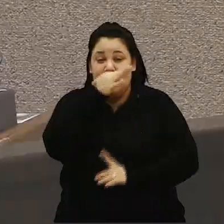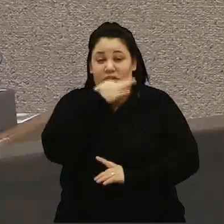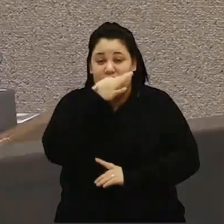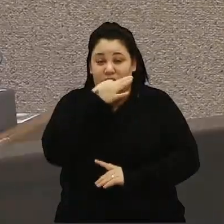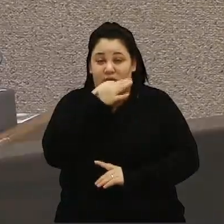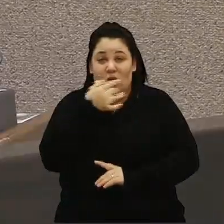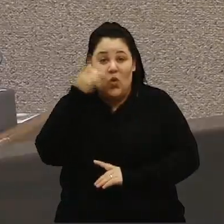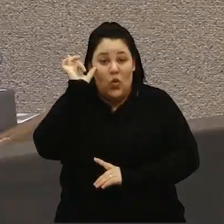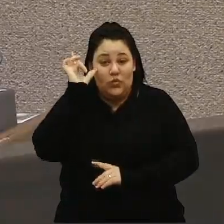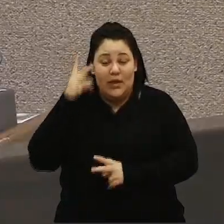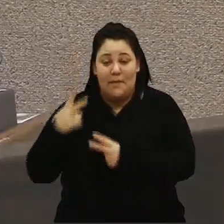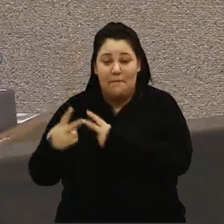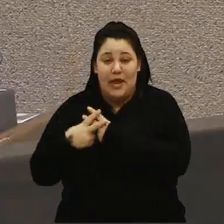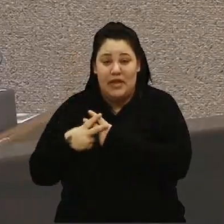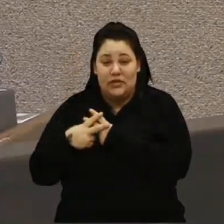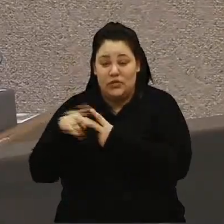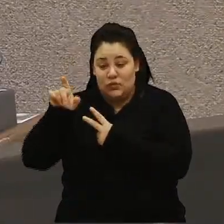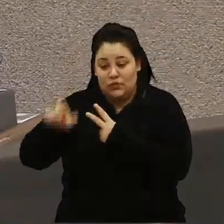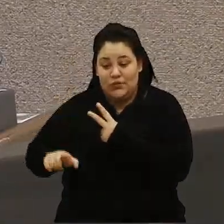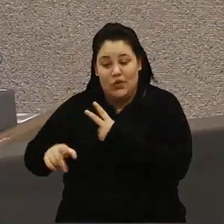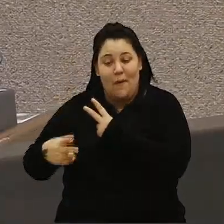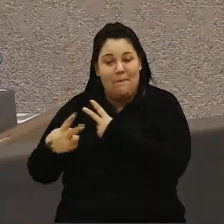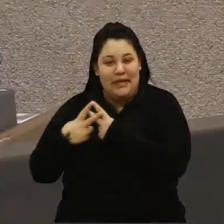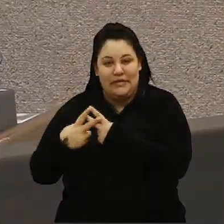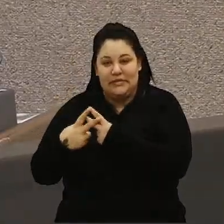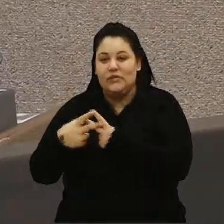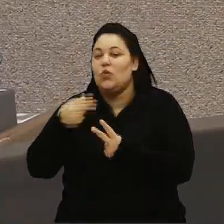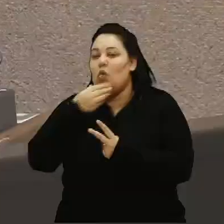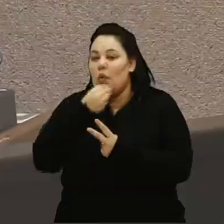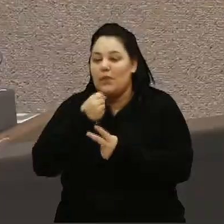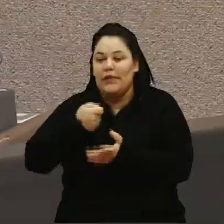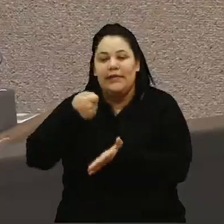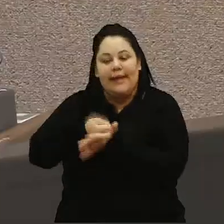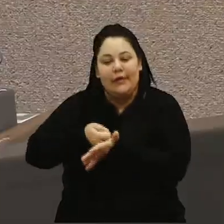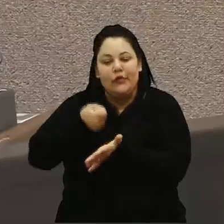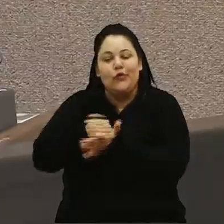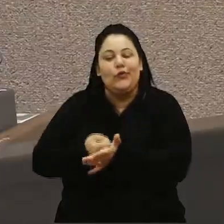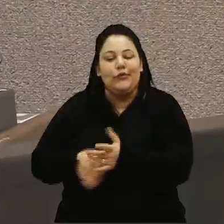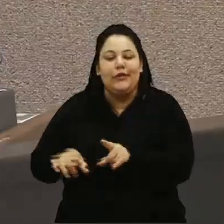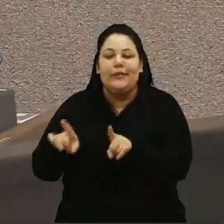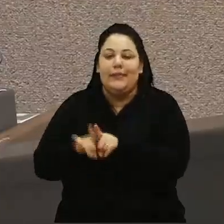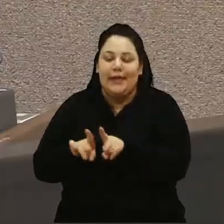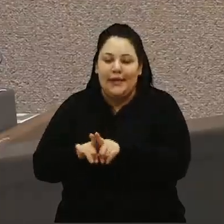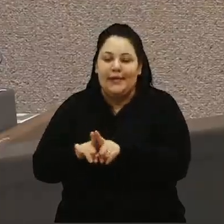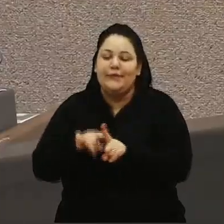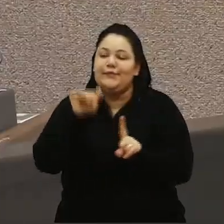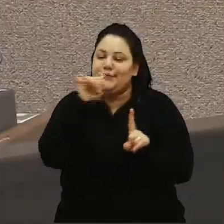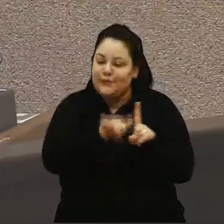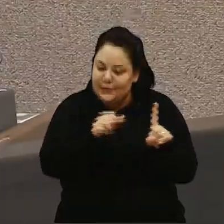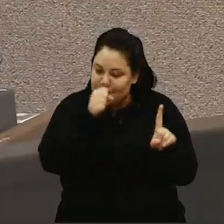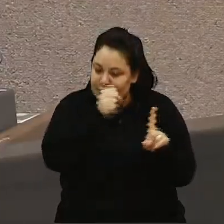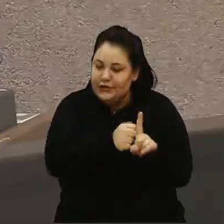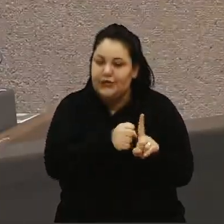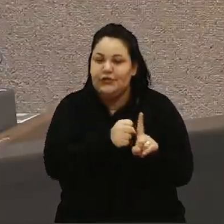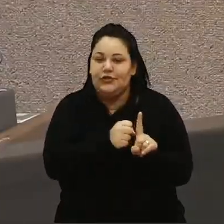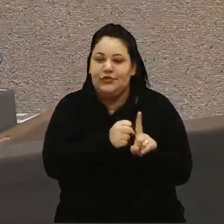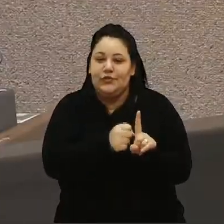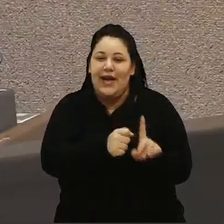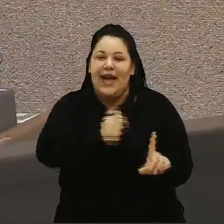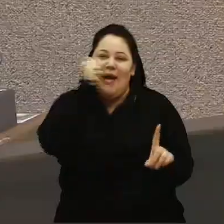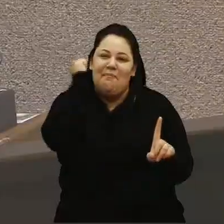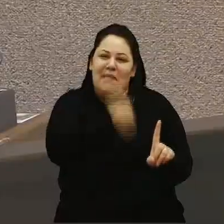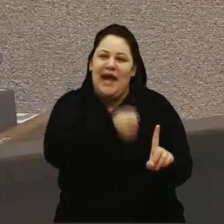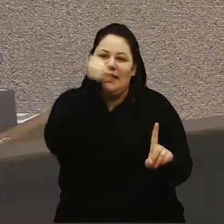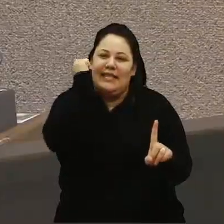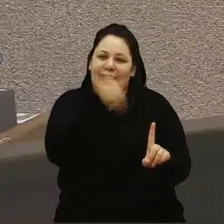preso um meliante, né, enfim, que tentou feminicídio contra a vida de uma mulher a marteladas, né?